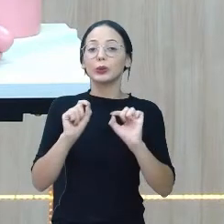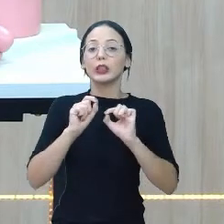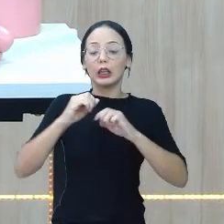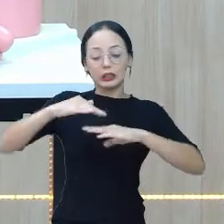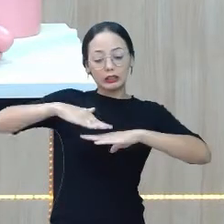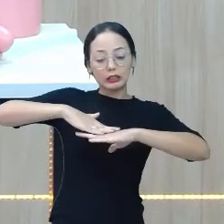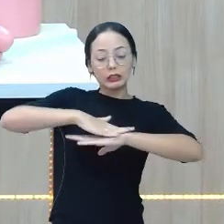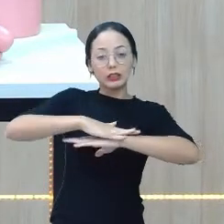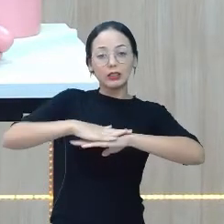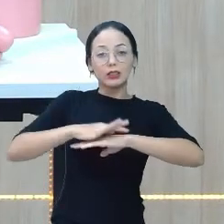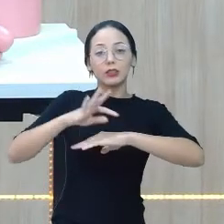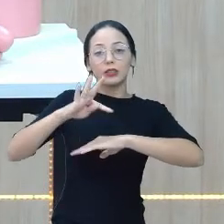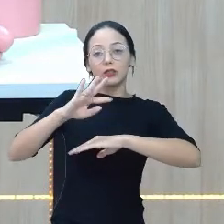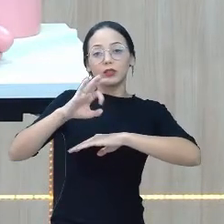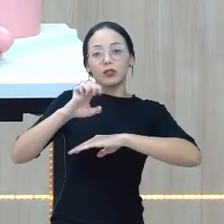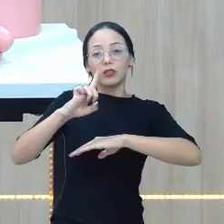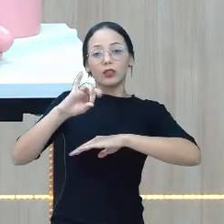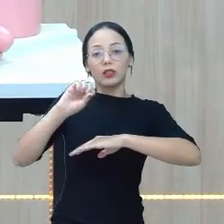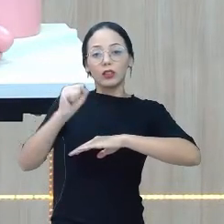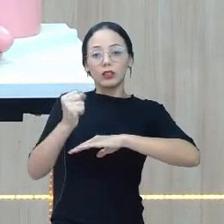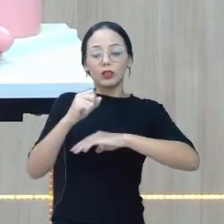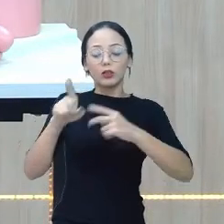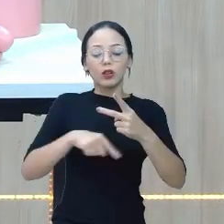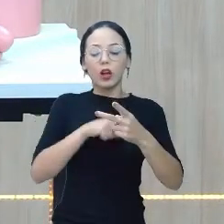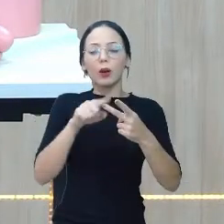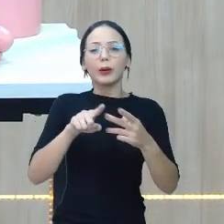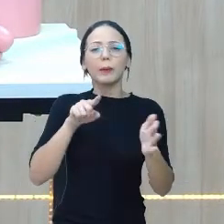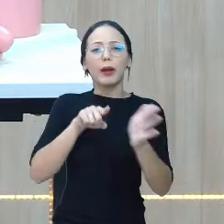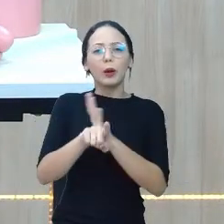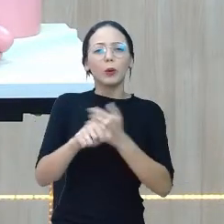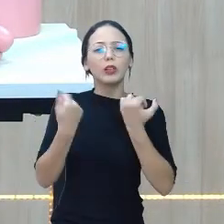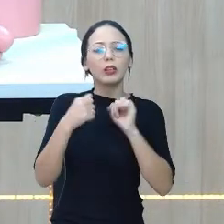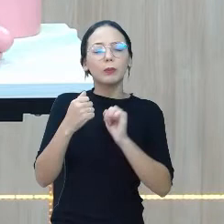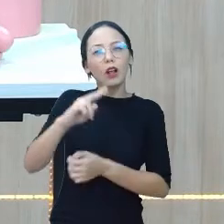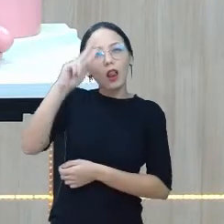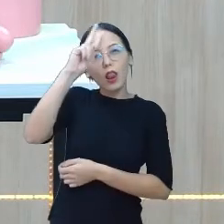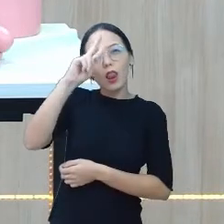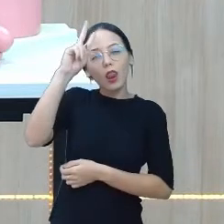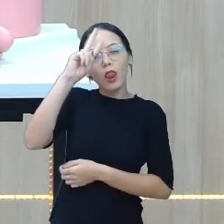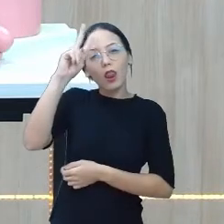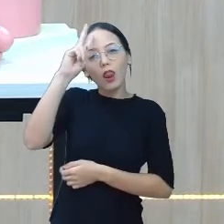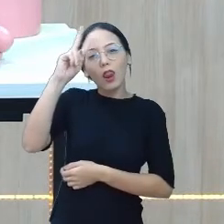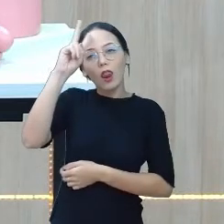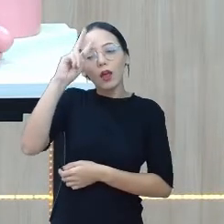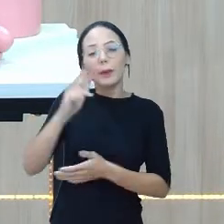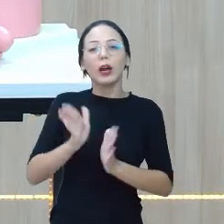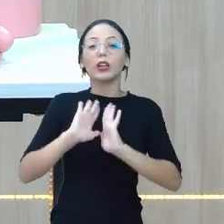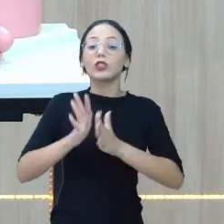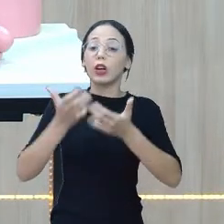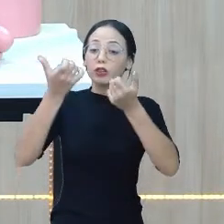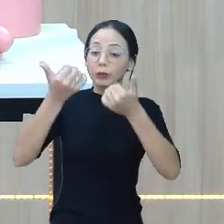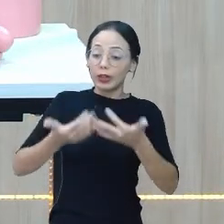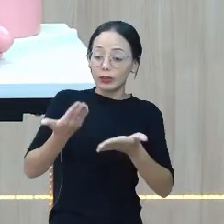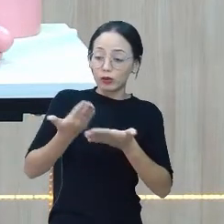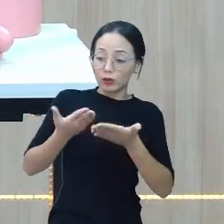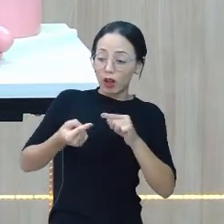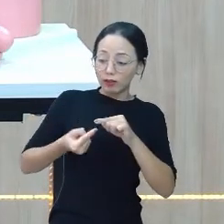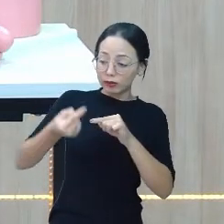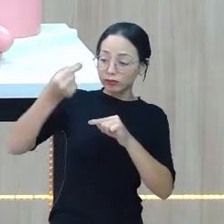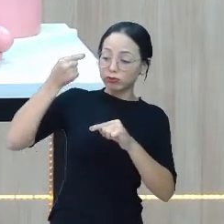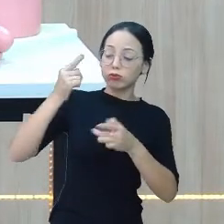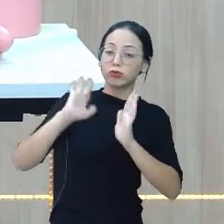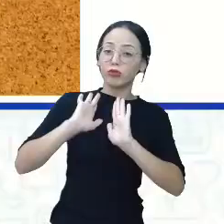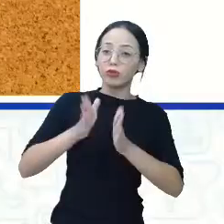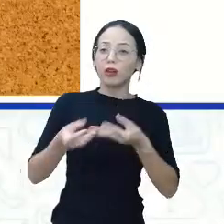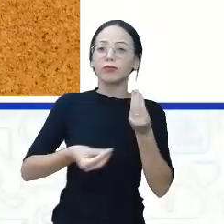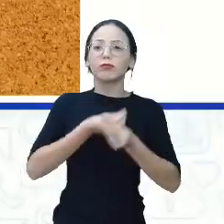tecido. Agora vem uma outra questão que vai precisar da gente lembrar mais de algo que já foi estudado antes. Como